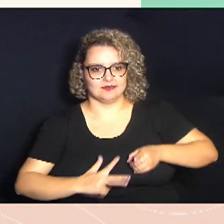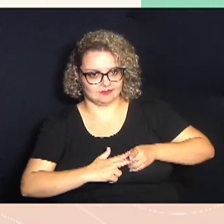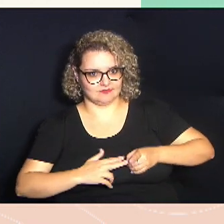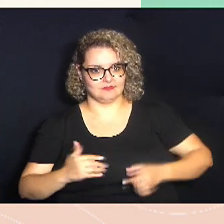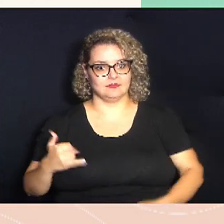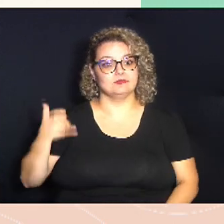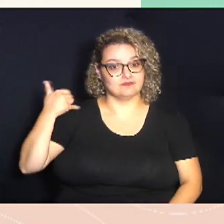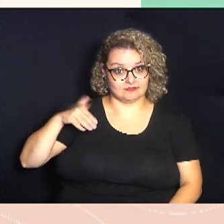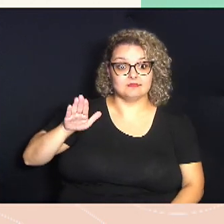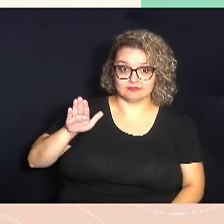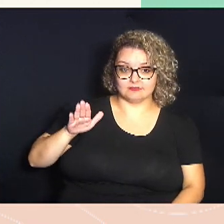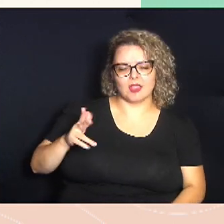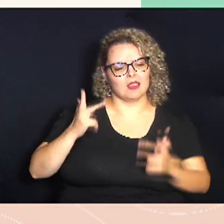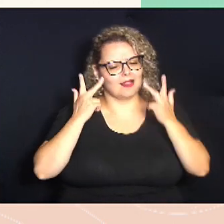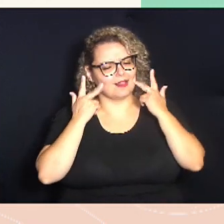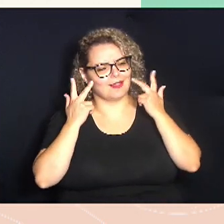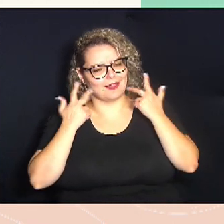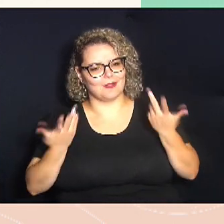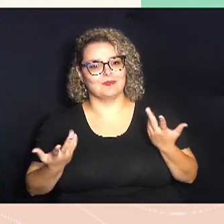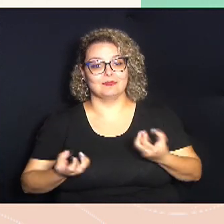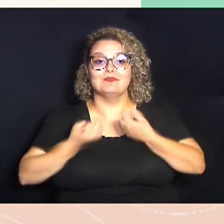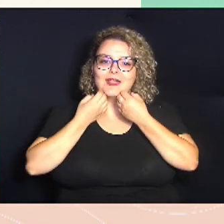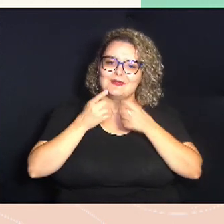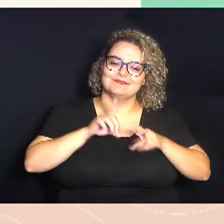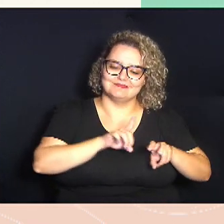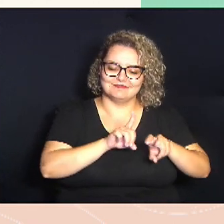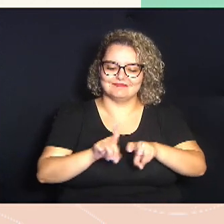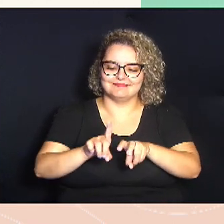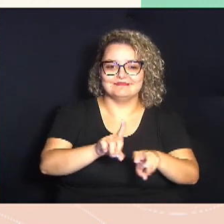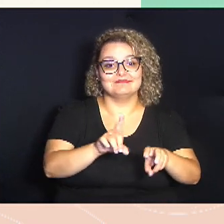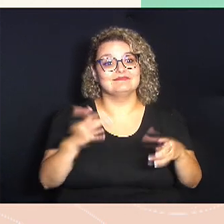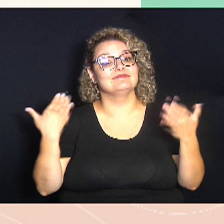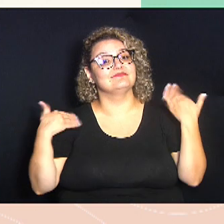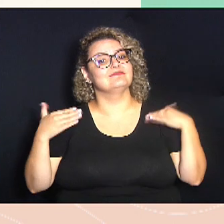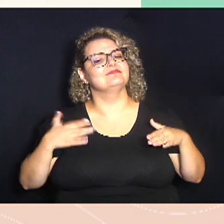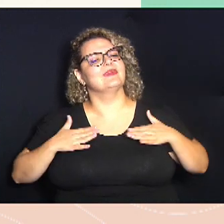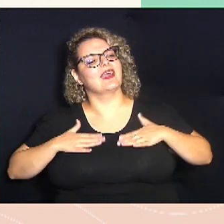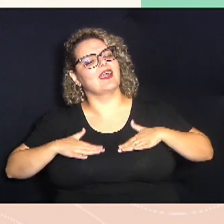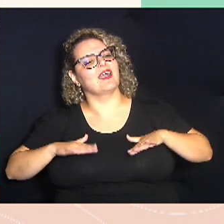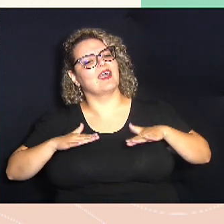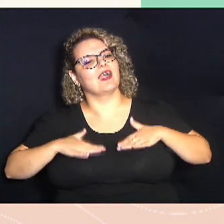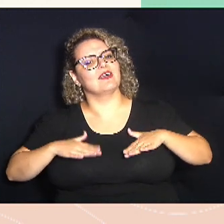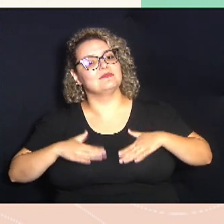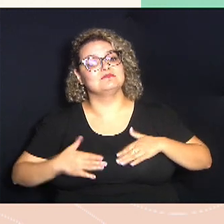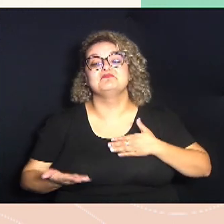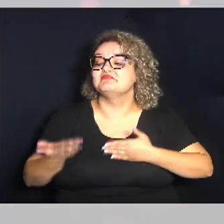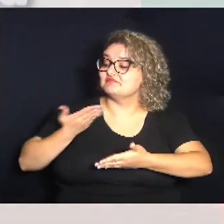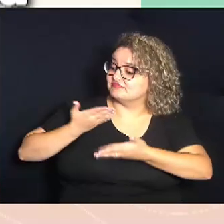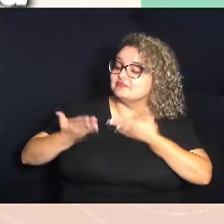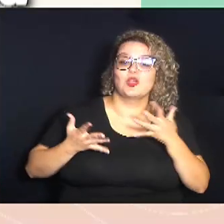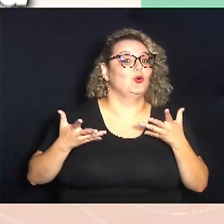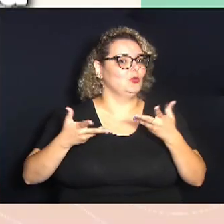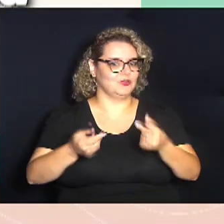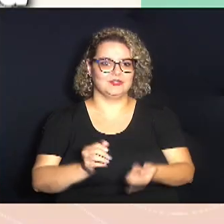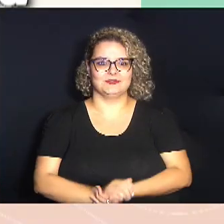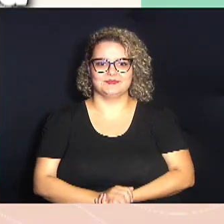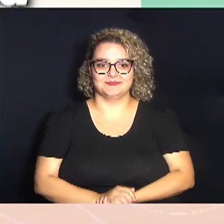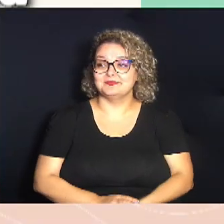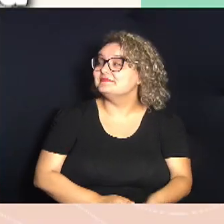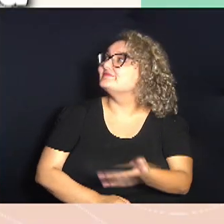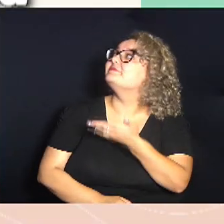muito tranquilo. Uma boa companhia para passeios calmos e ele se dá bem com todo mundo. Marta